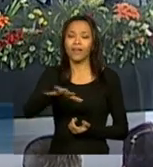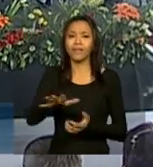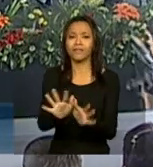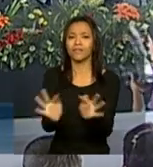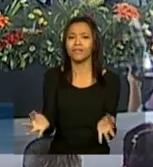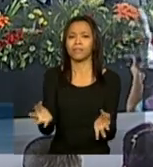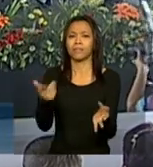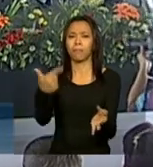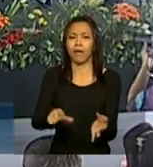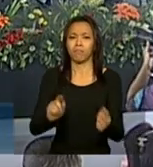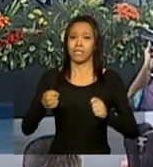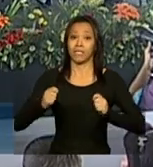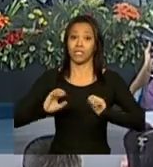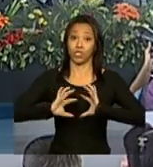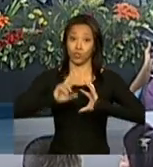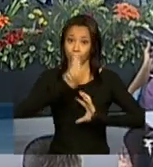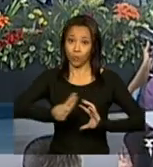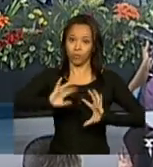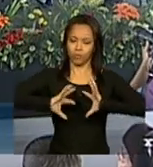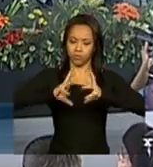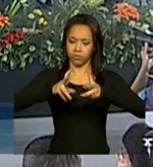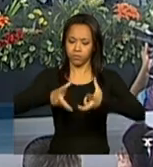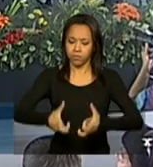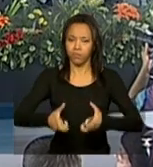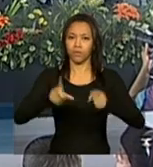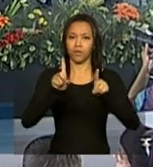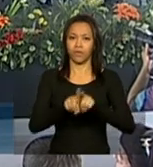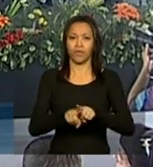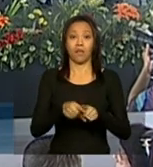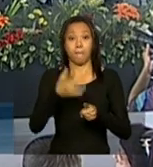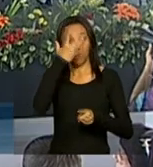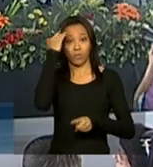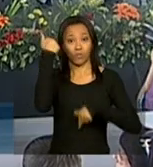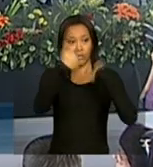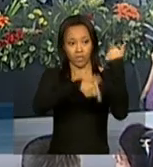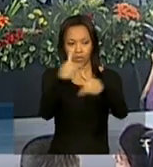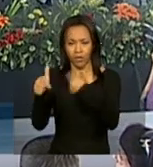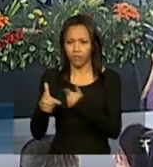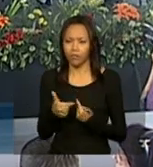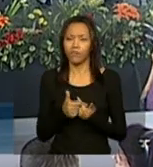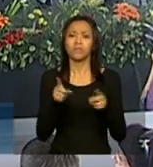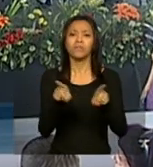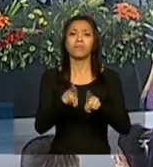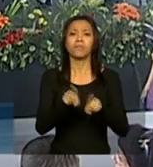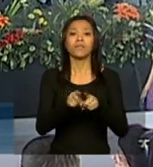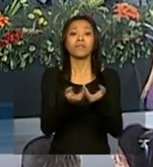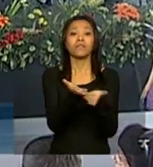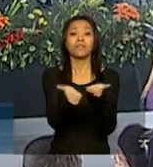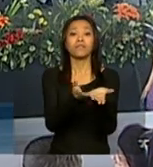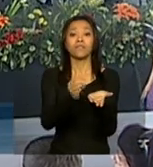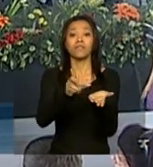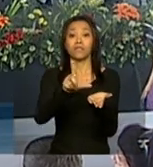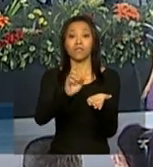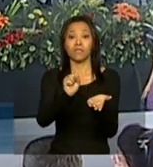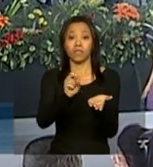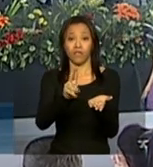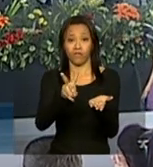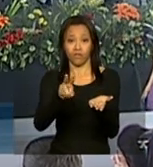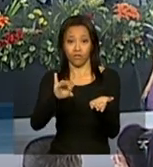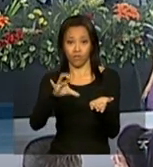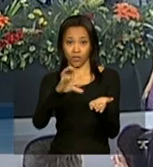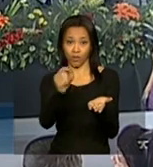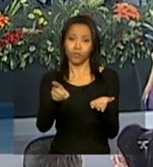que demanda máquinas, equipamentos, insumos, mão de obra, serviços e faz muito bem à economia